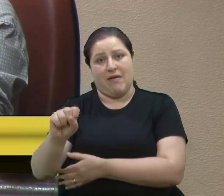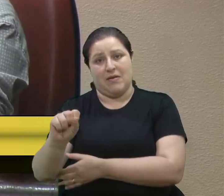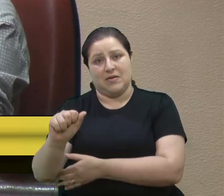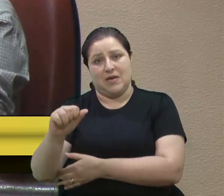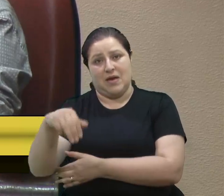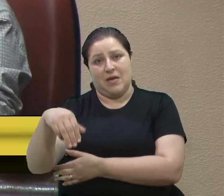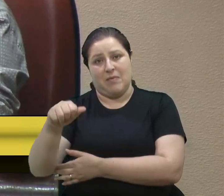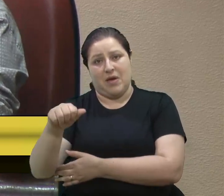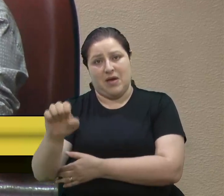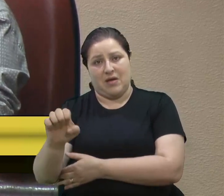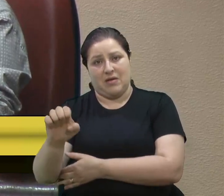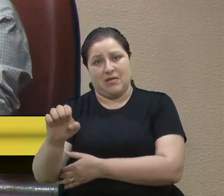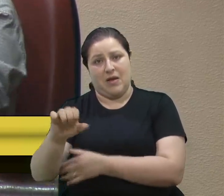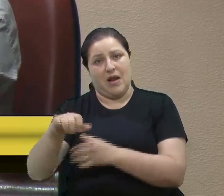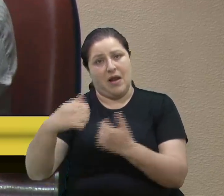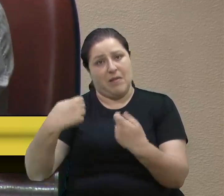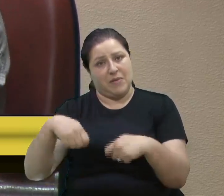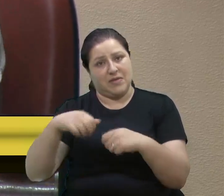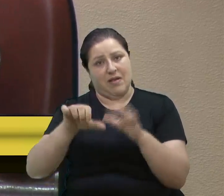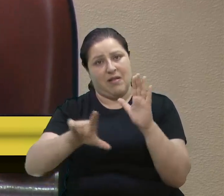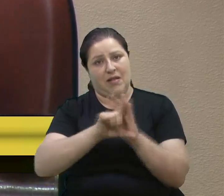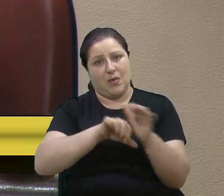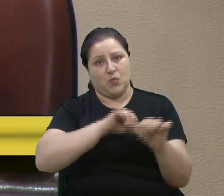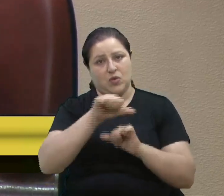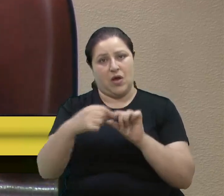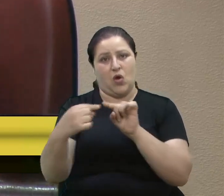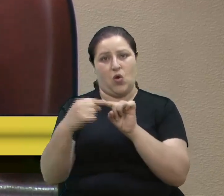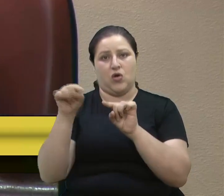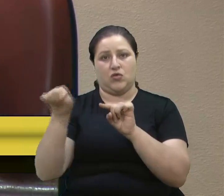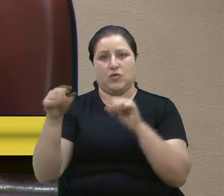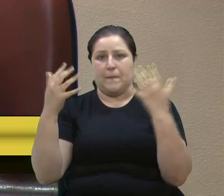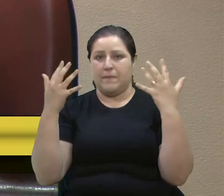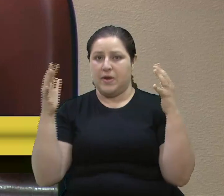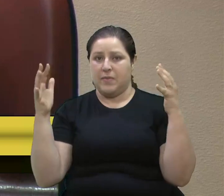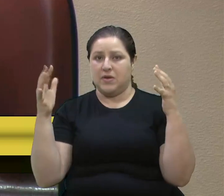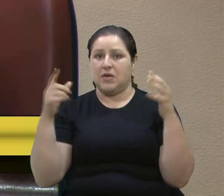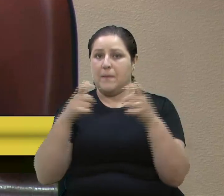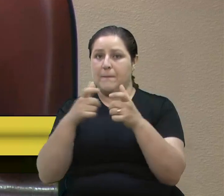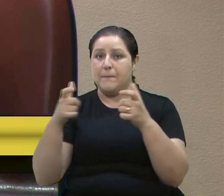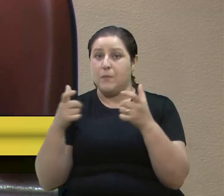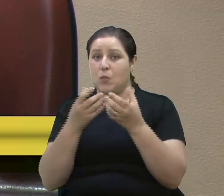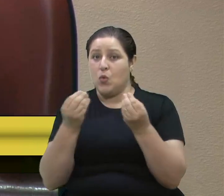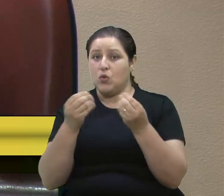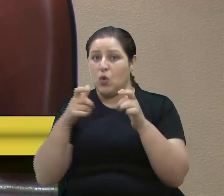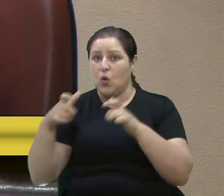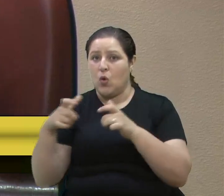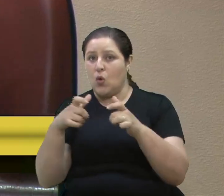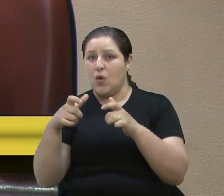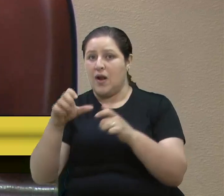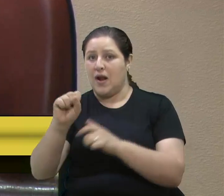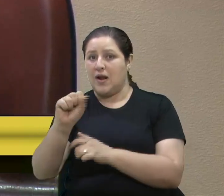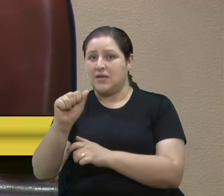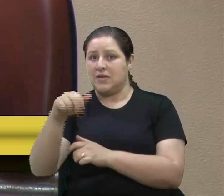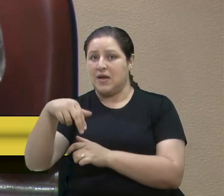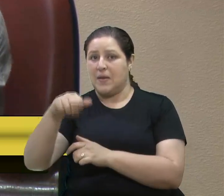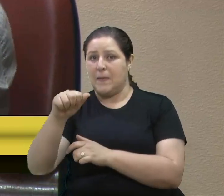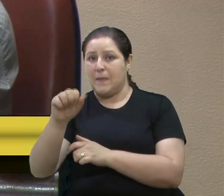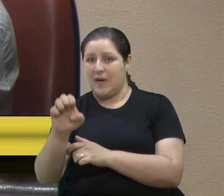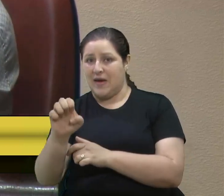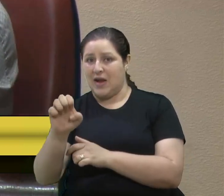concordo contigo, parabéns. E sem contar que em muitos locais o SAMAI está cobrando taxa de afastamento e não